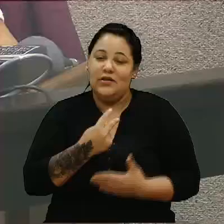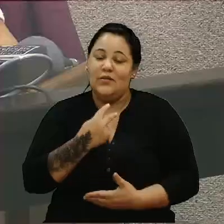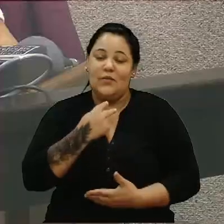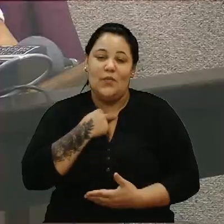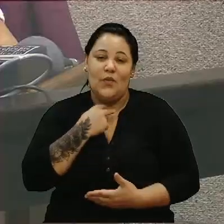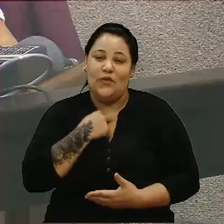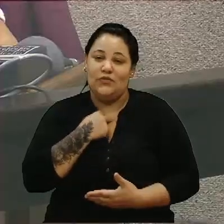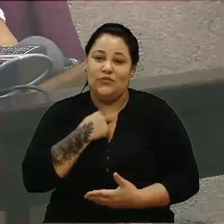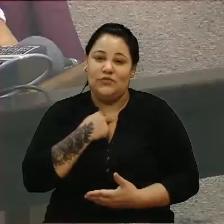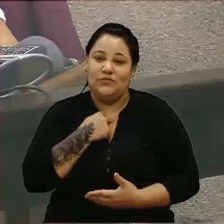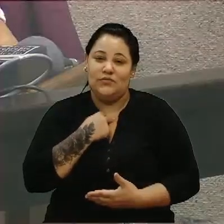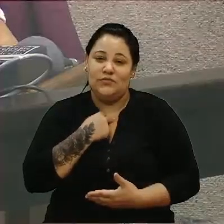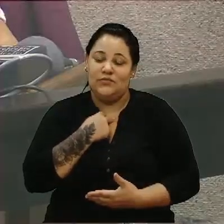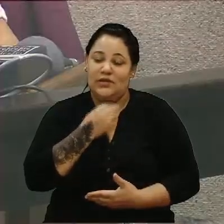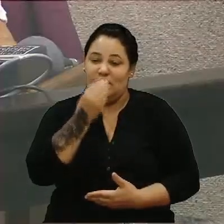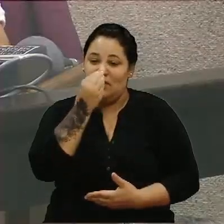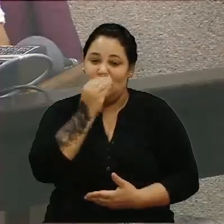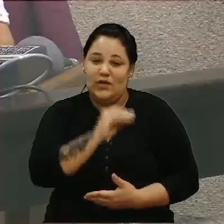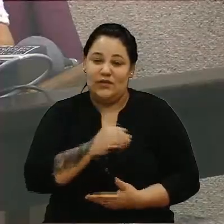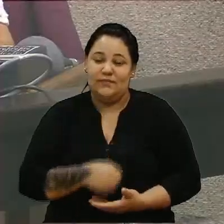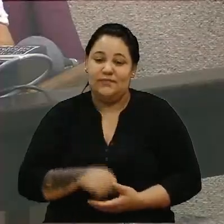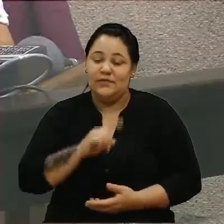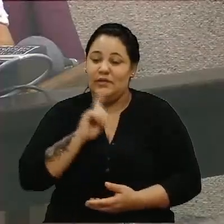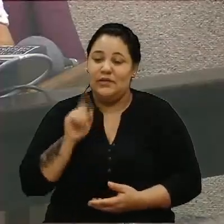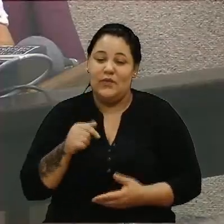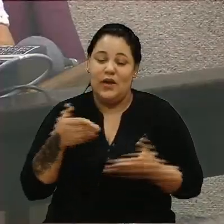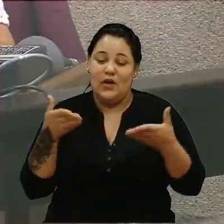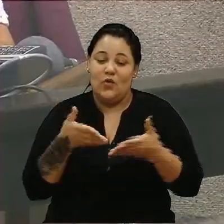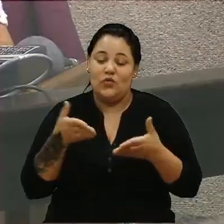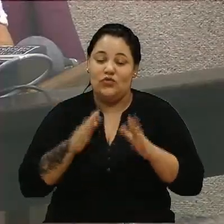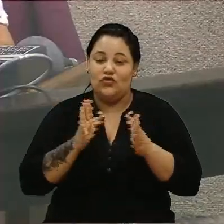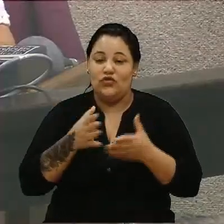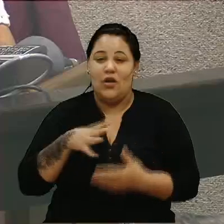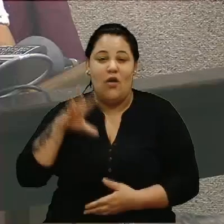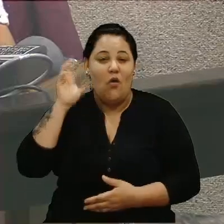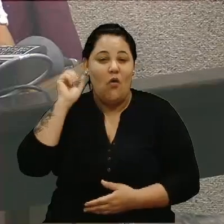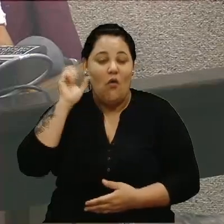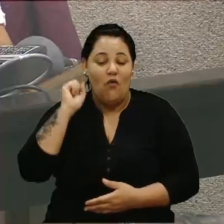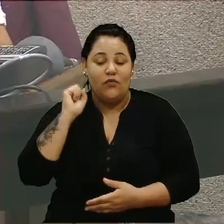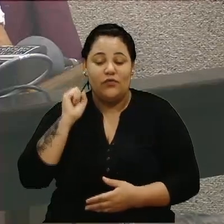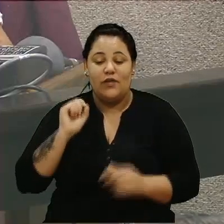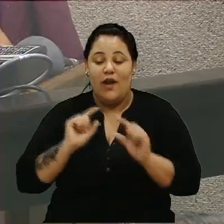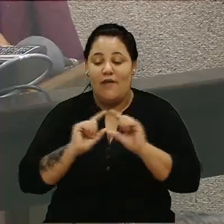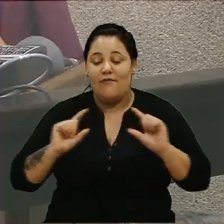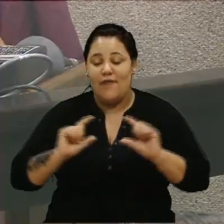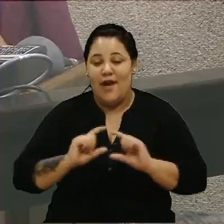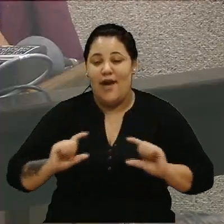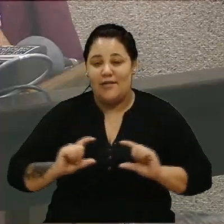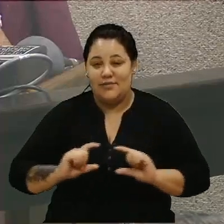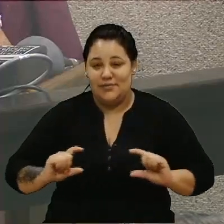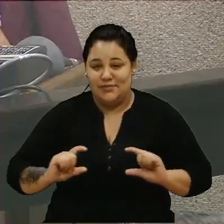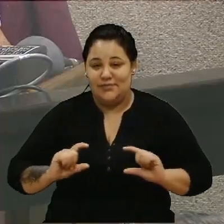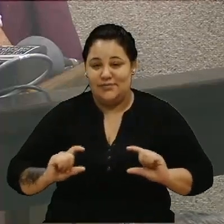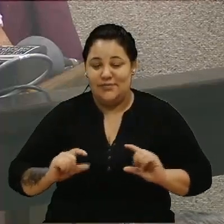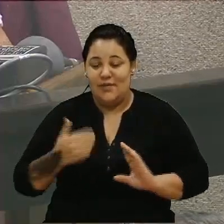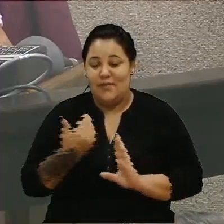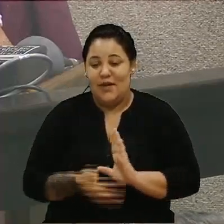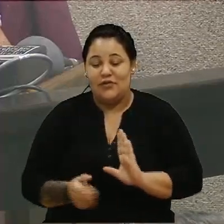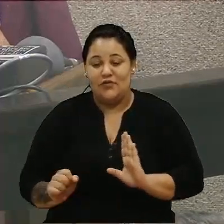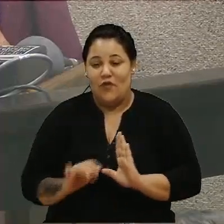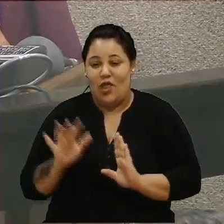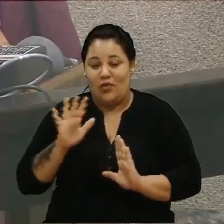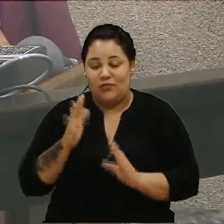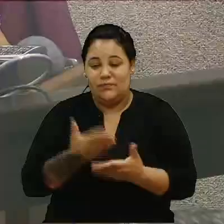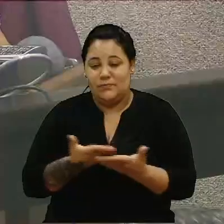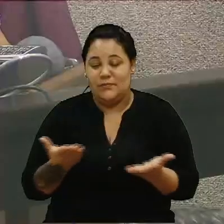passar batido. Não é de hoje que ouvimos que essas frases diminuem nossa presença em espaços de decisão.